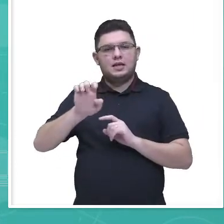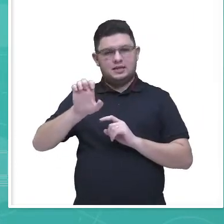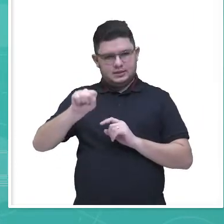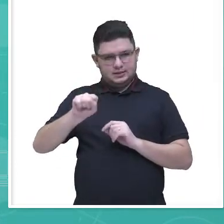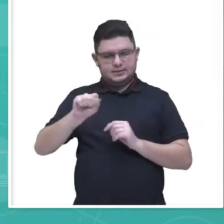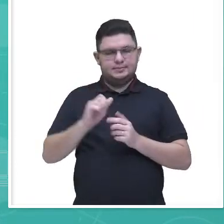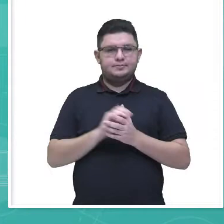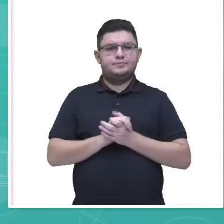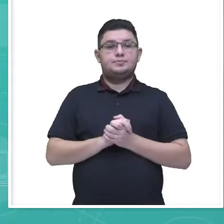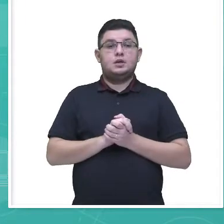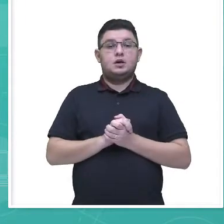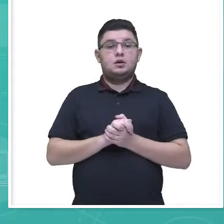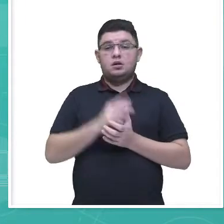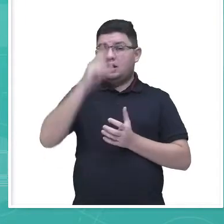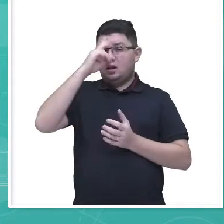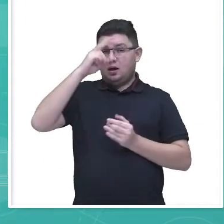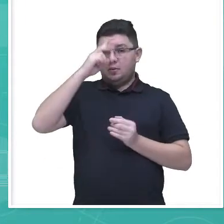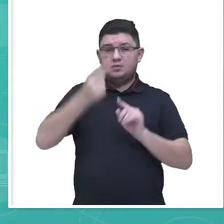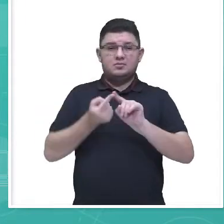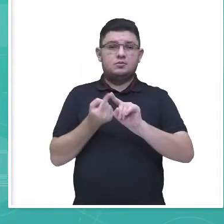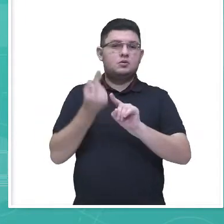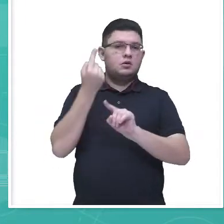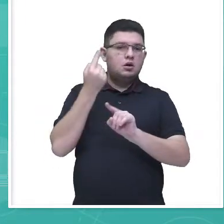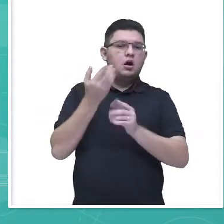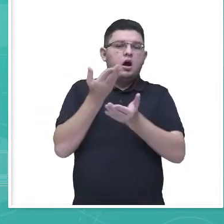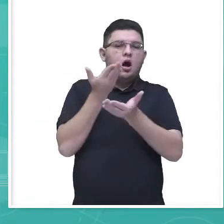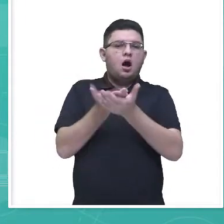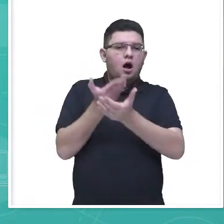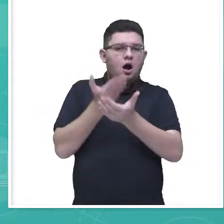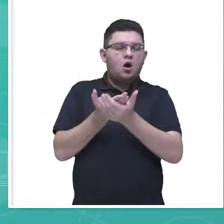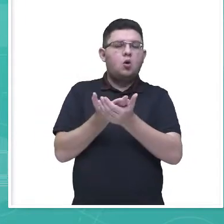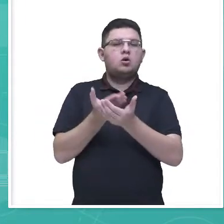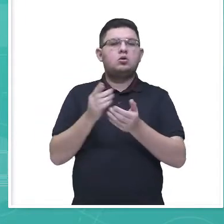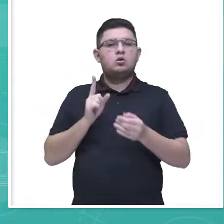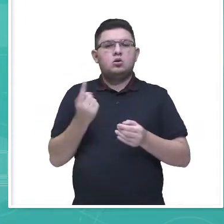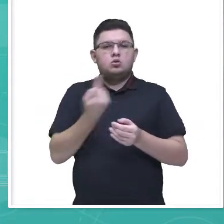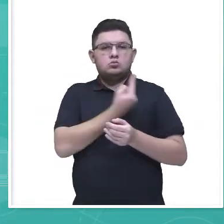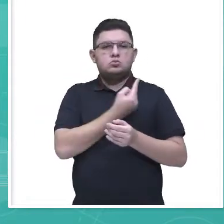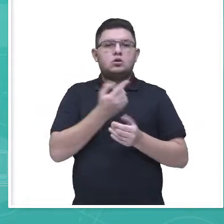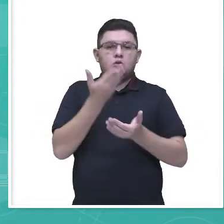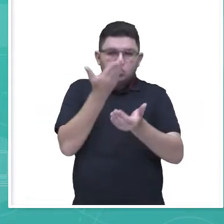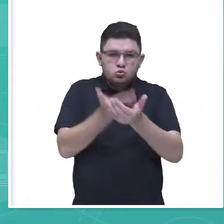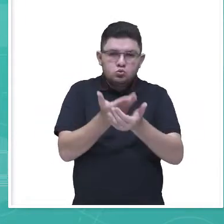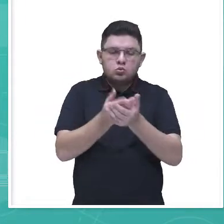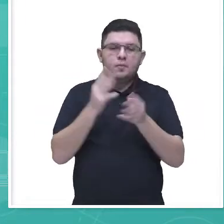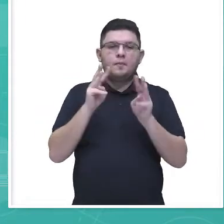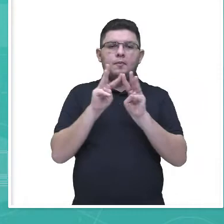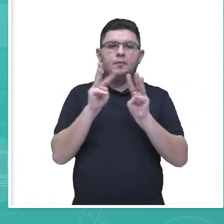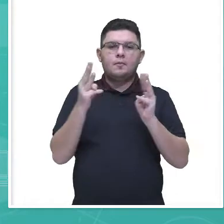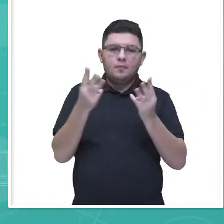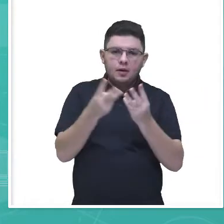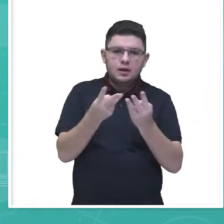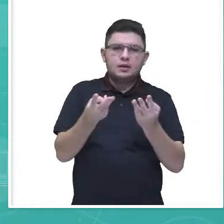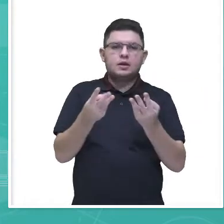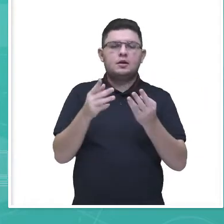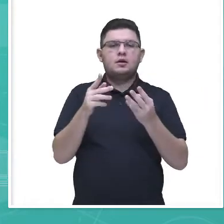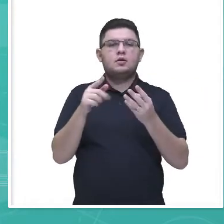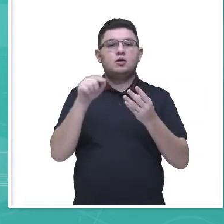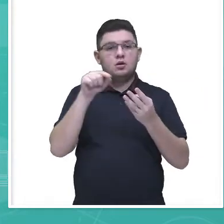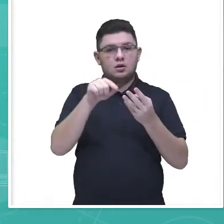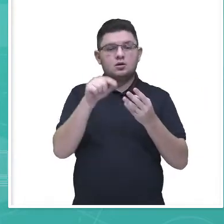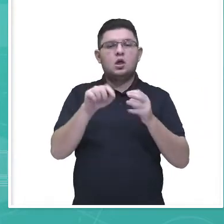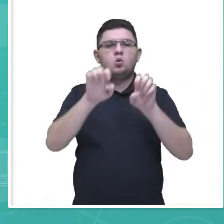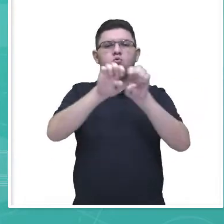Lembrando que em aulas anteriores a gente já estudou sobre o que é matéria, sobre as propriedades da